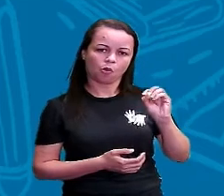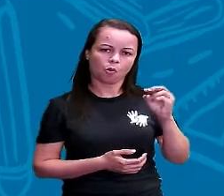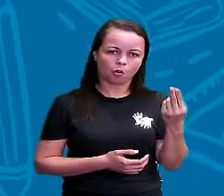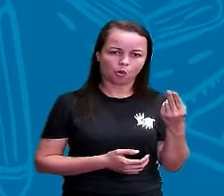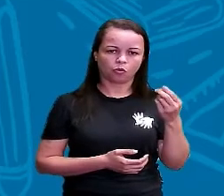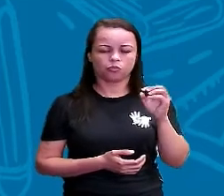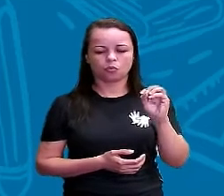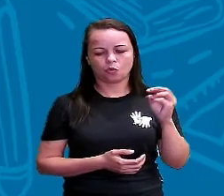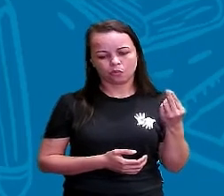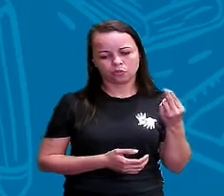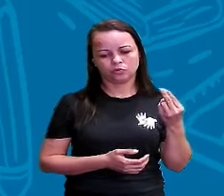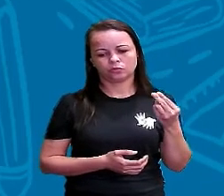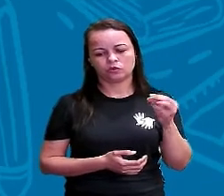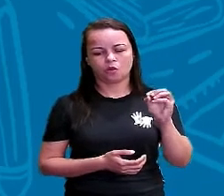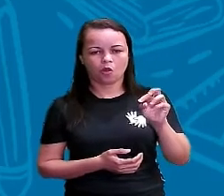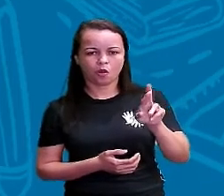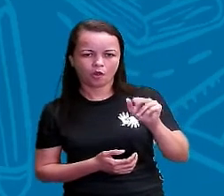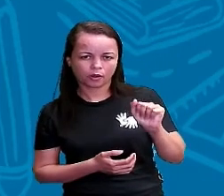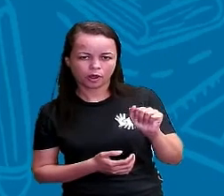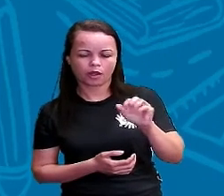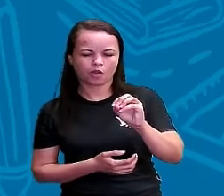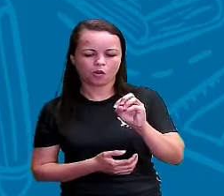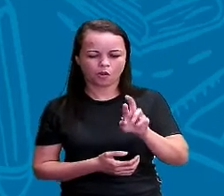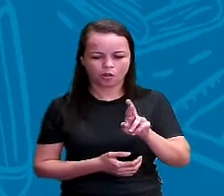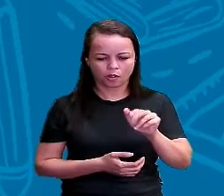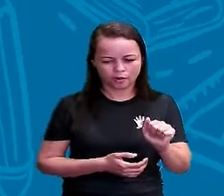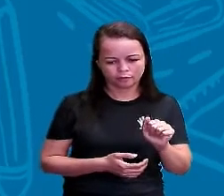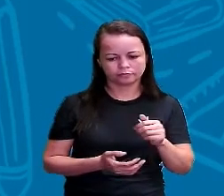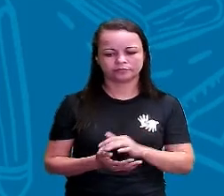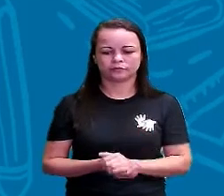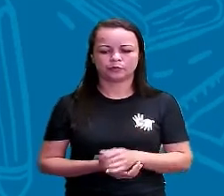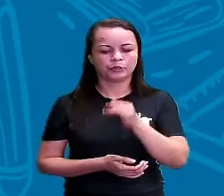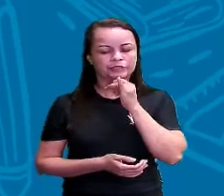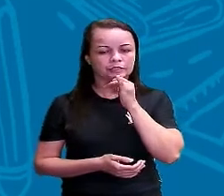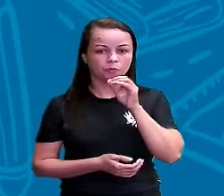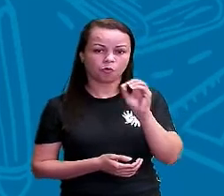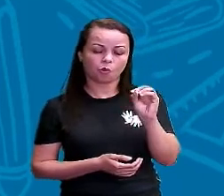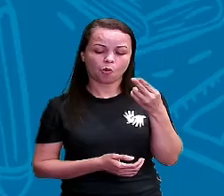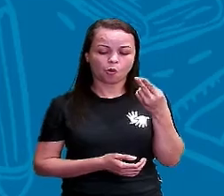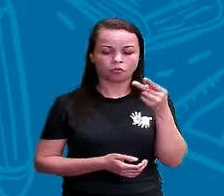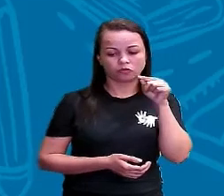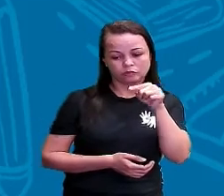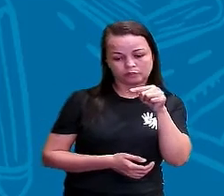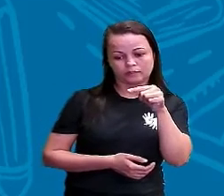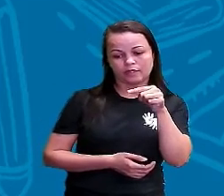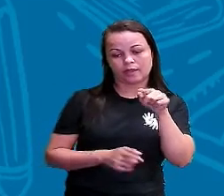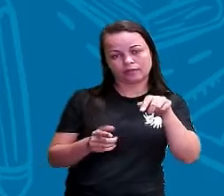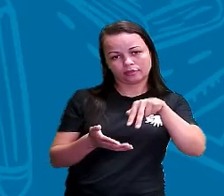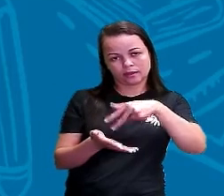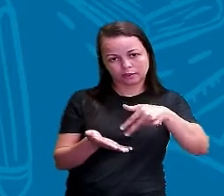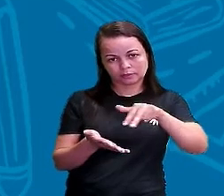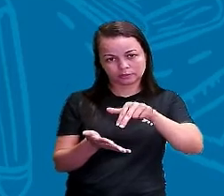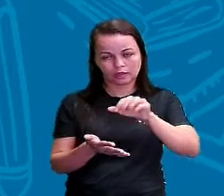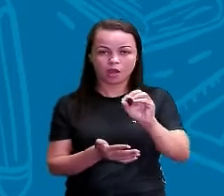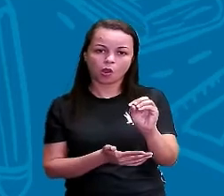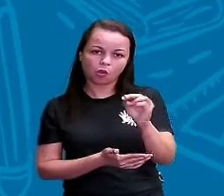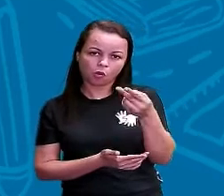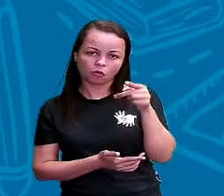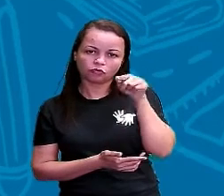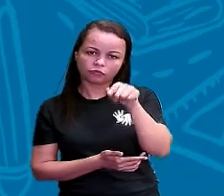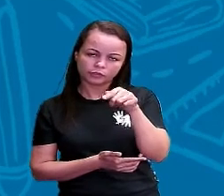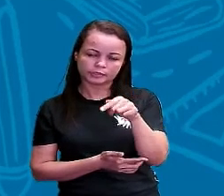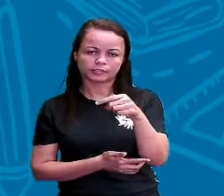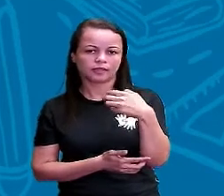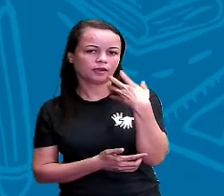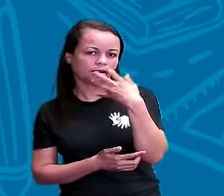canta. E a conclusiva, ó. Logo, portanto, pois, ela estudou. Por isso passou na prova. Então conclui-se, né, que